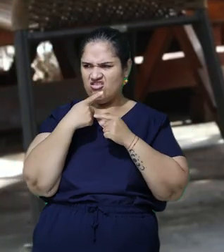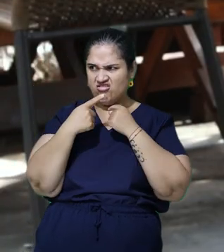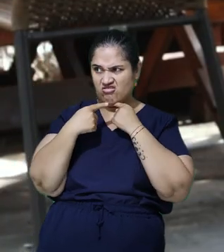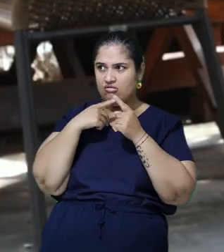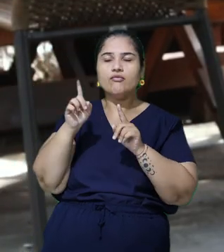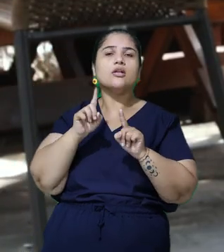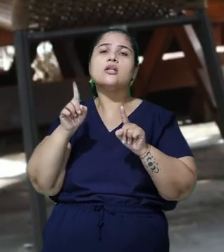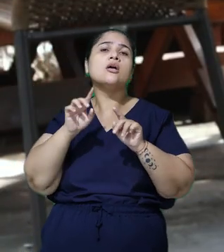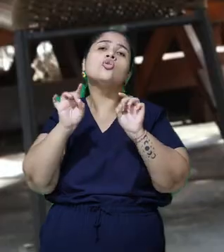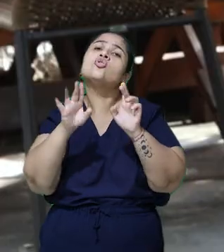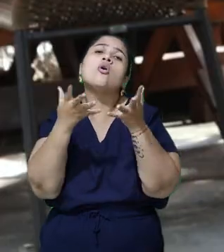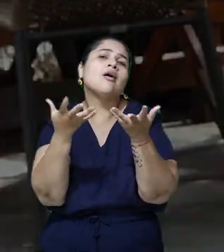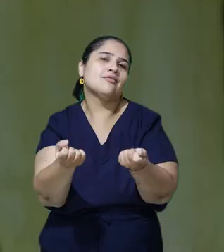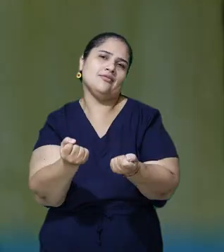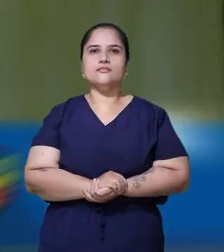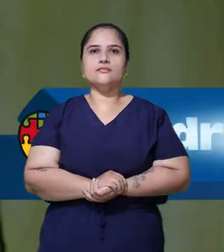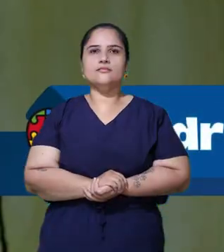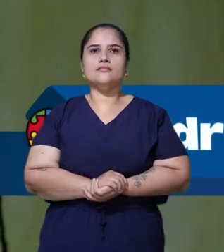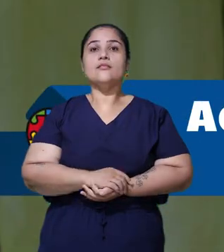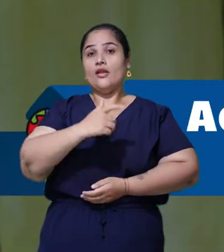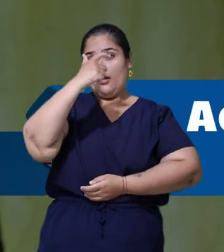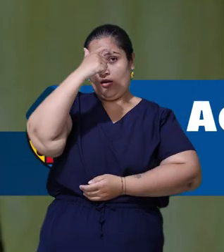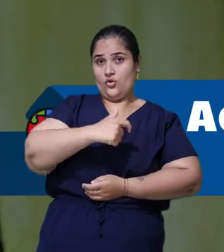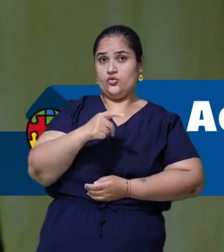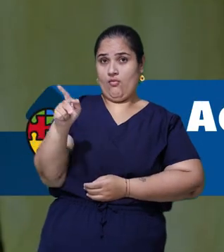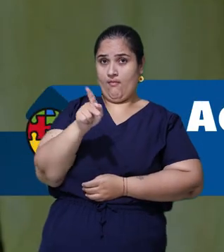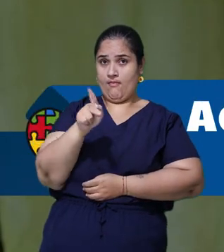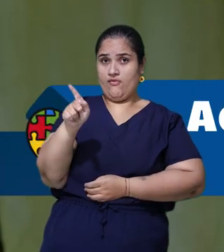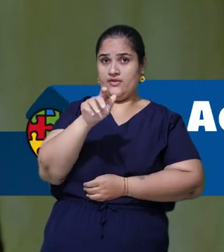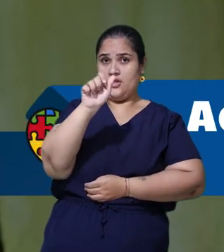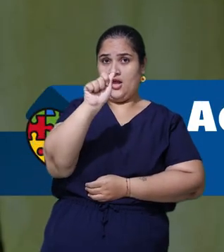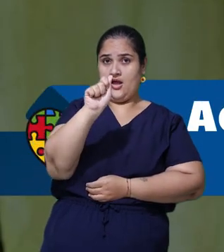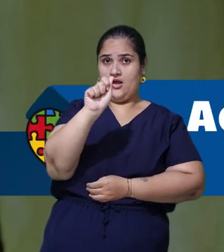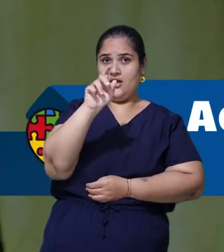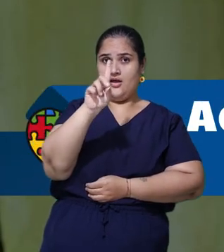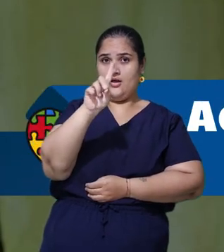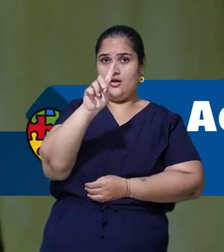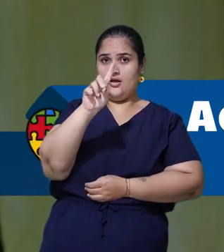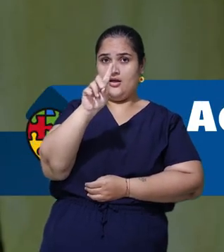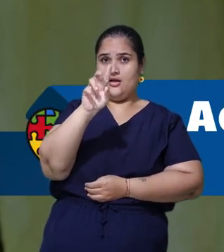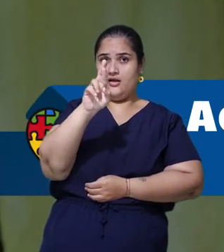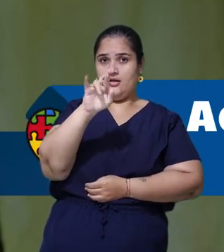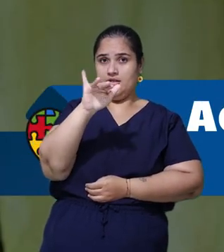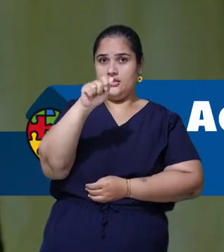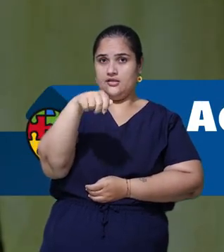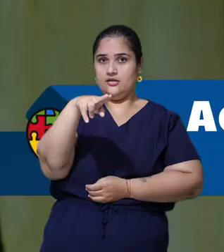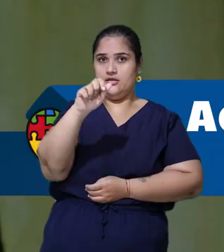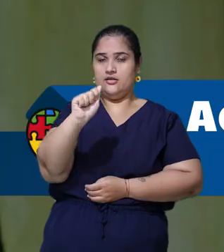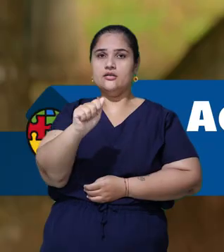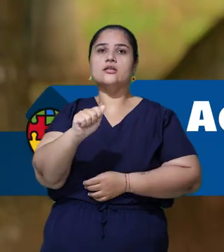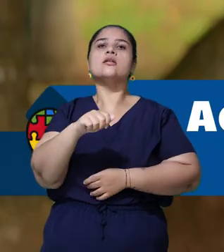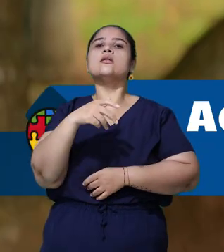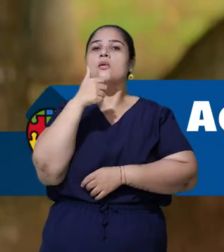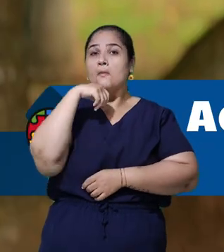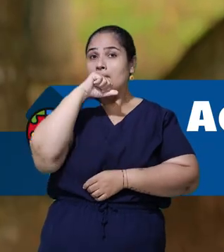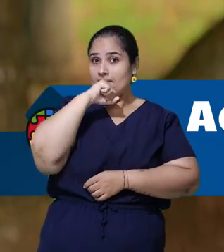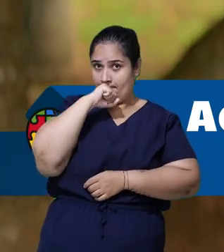precisa, de acolhimento e de respeito. Eu sou a professora Adriana Rogéria, sou mãe atípica,